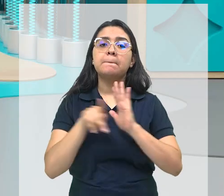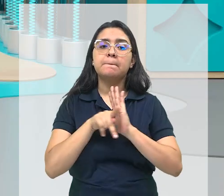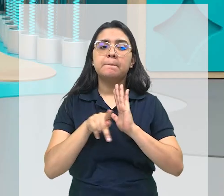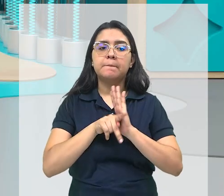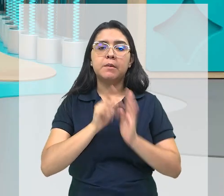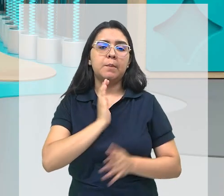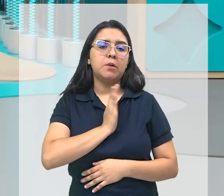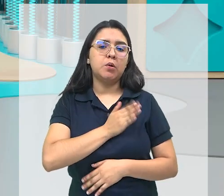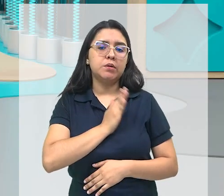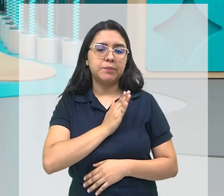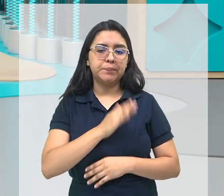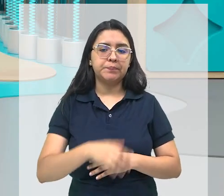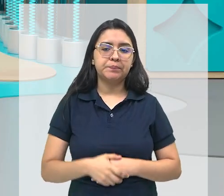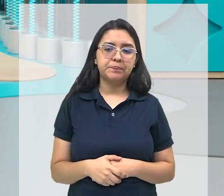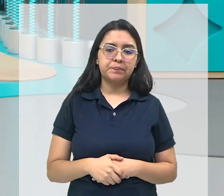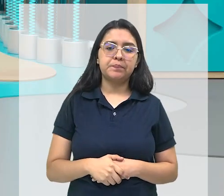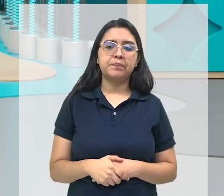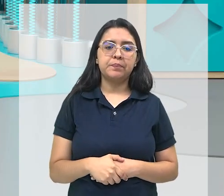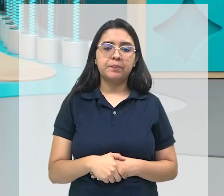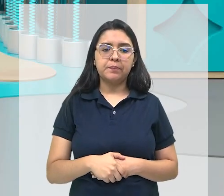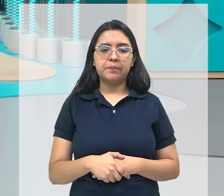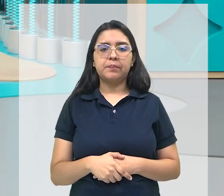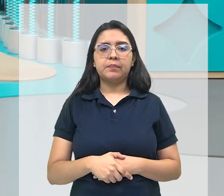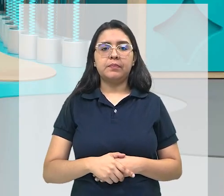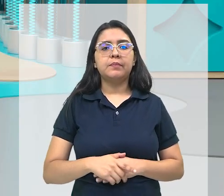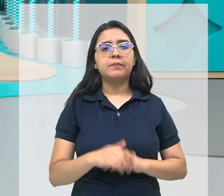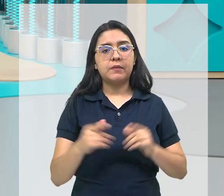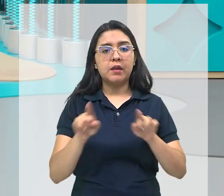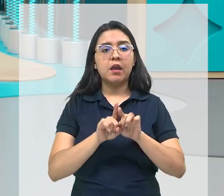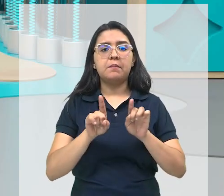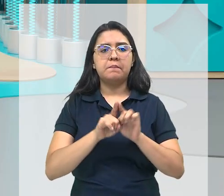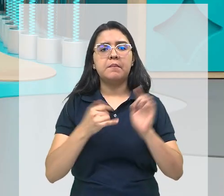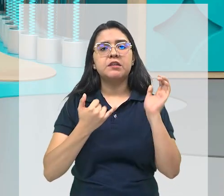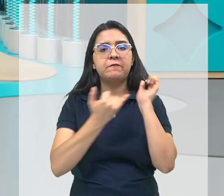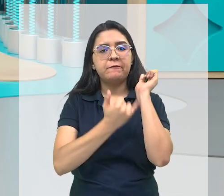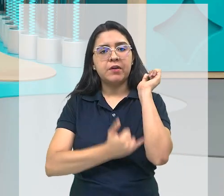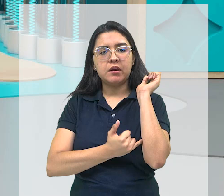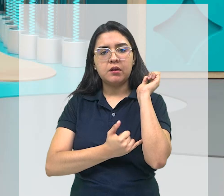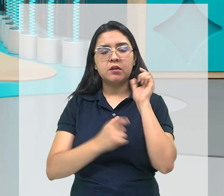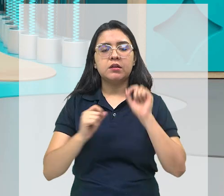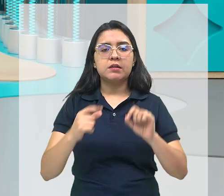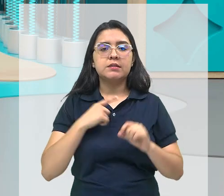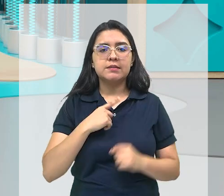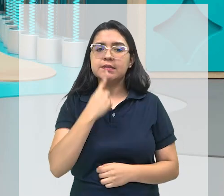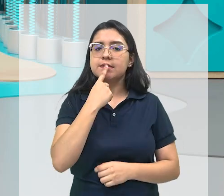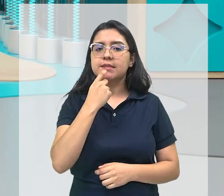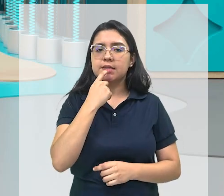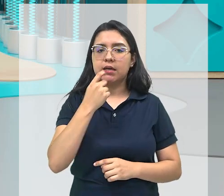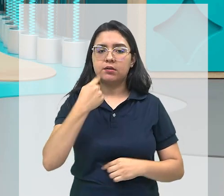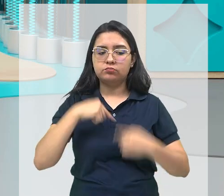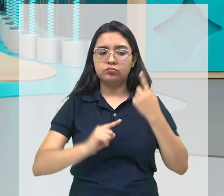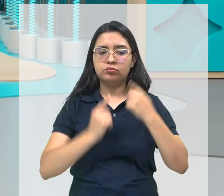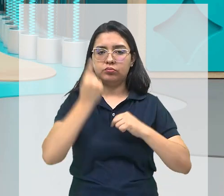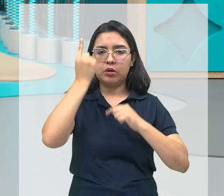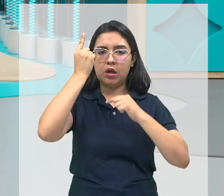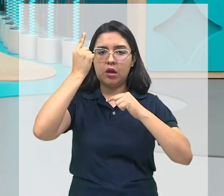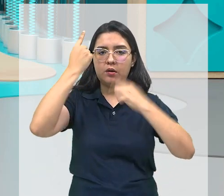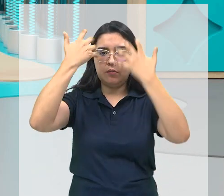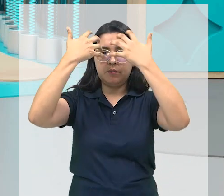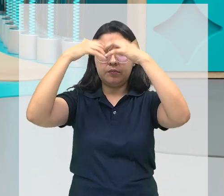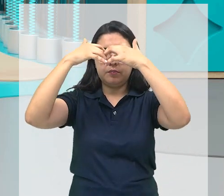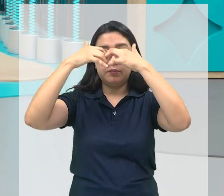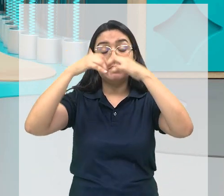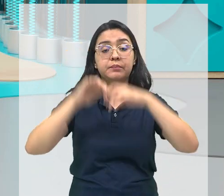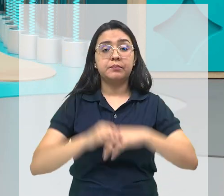pulsação dessa artéria. Essa é uma das artérias mais calibrosas, né, que levam sangue até o cérebro, e